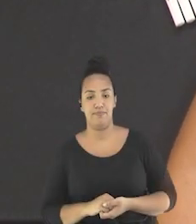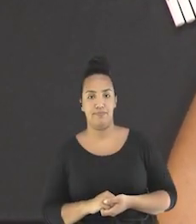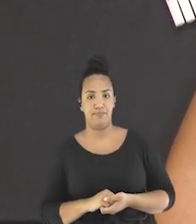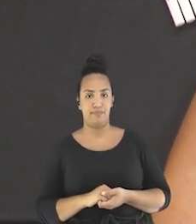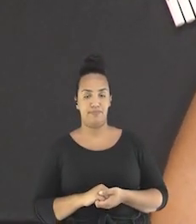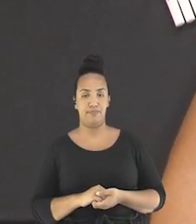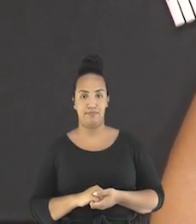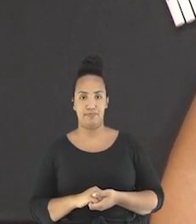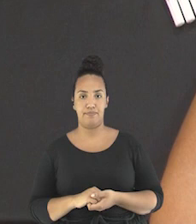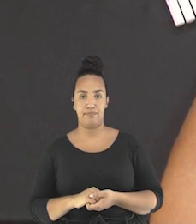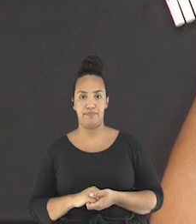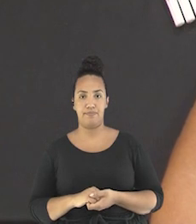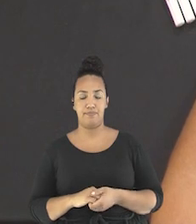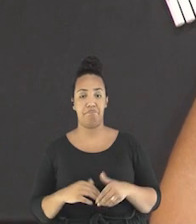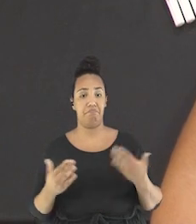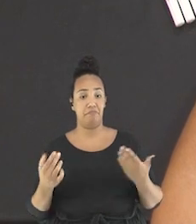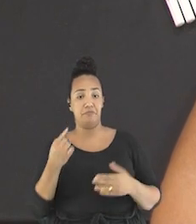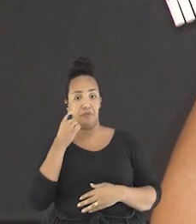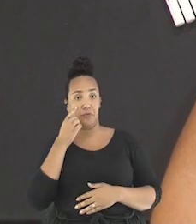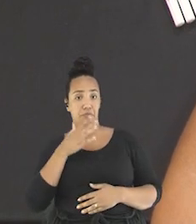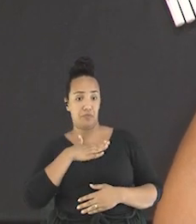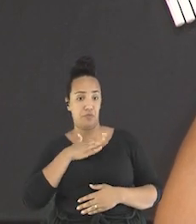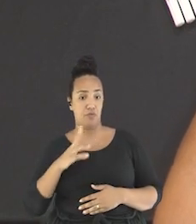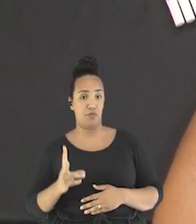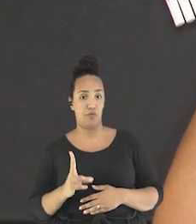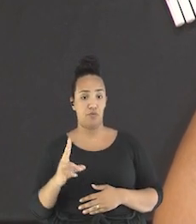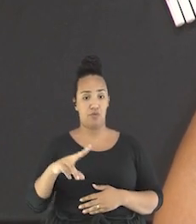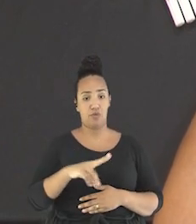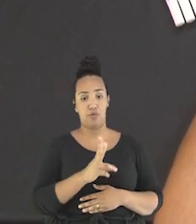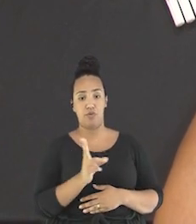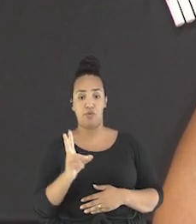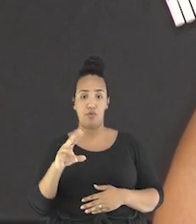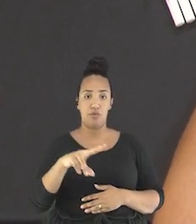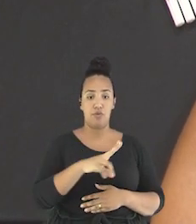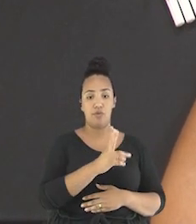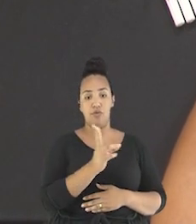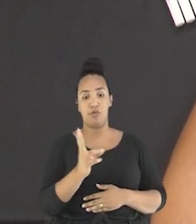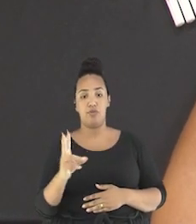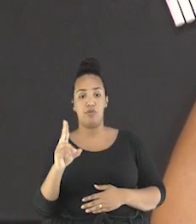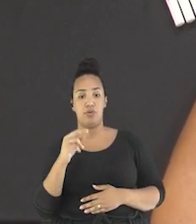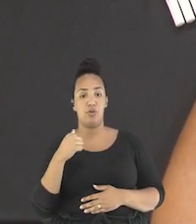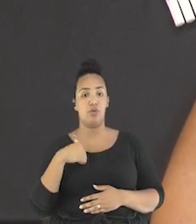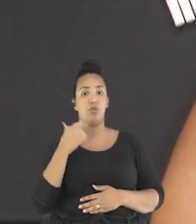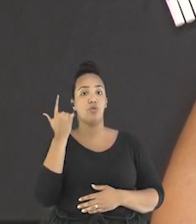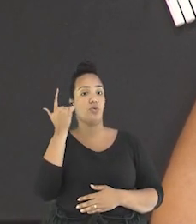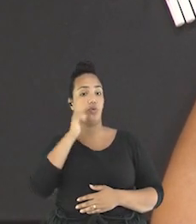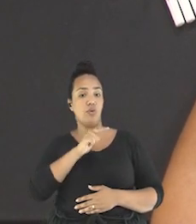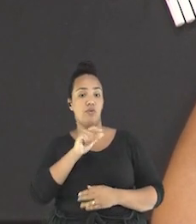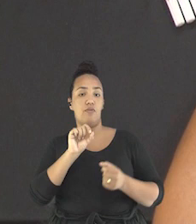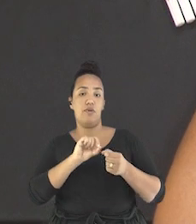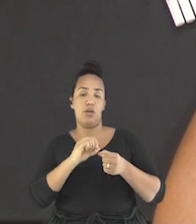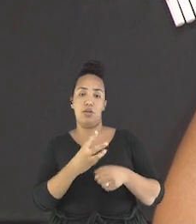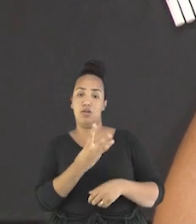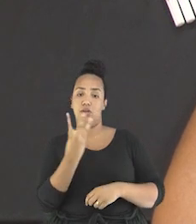Estudantes, como eu fiz o meu recorte foi em formato, ó, de ondinhas assim, acabou que eu consegui fazer só